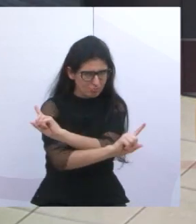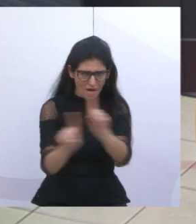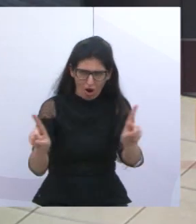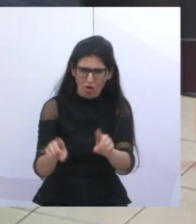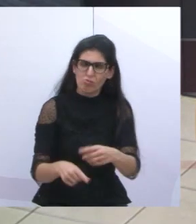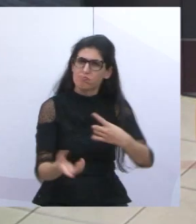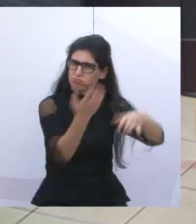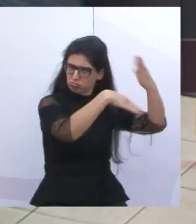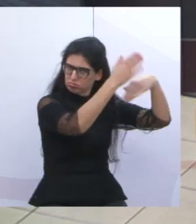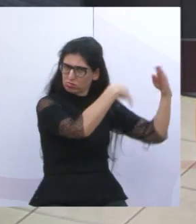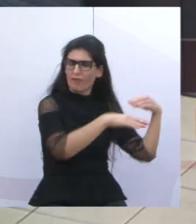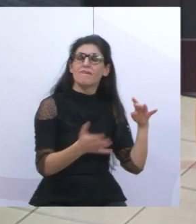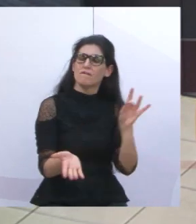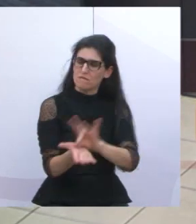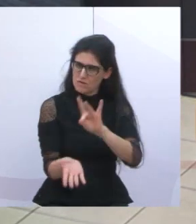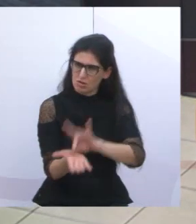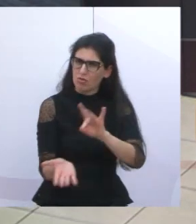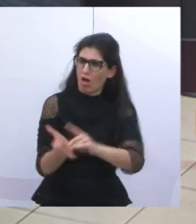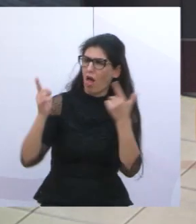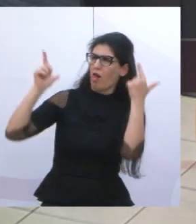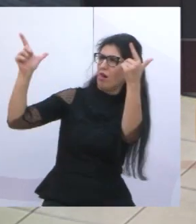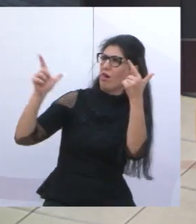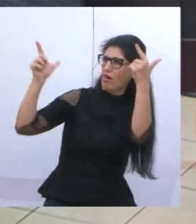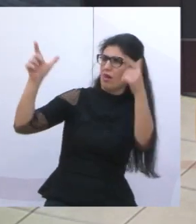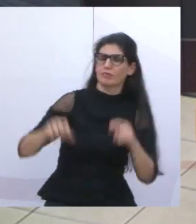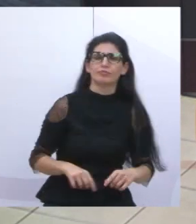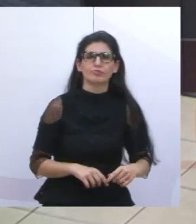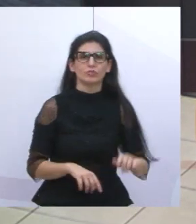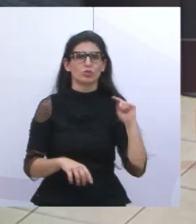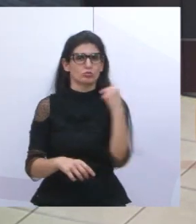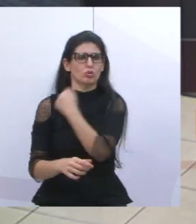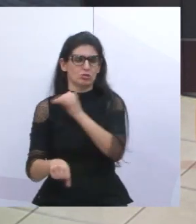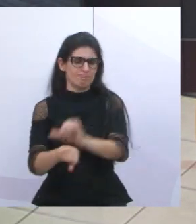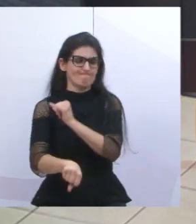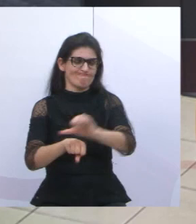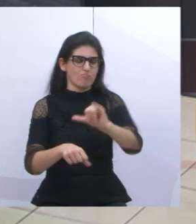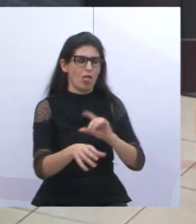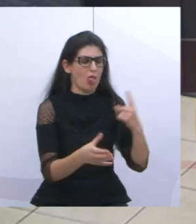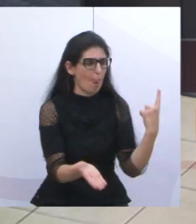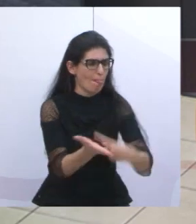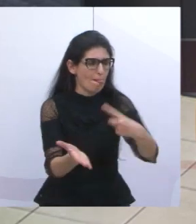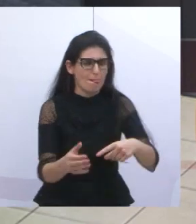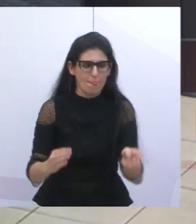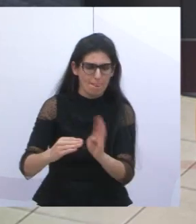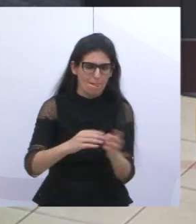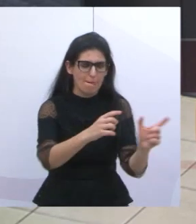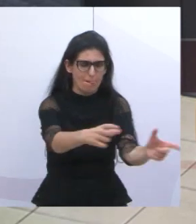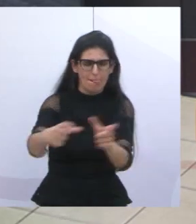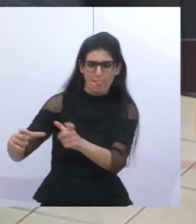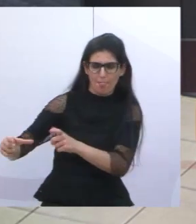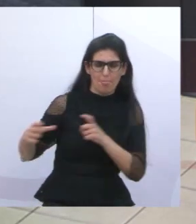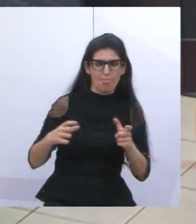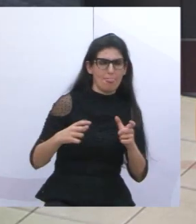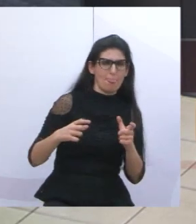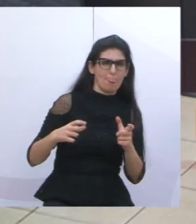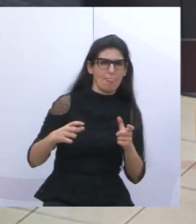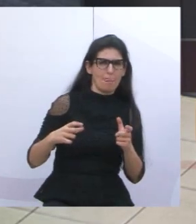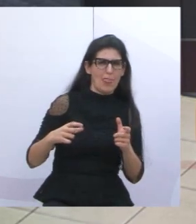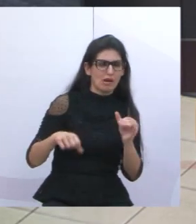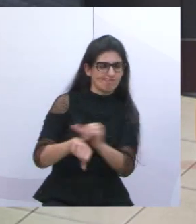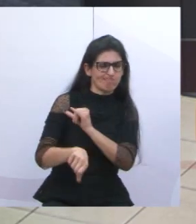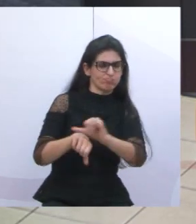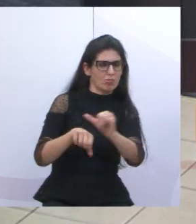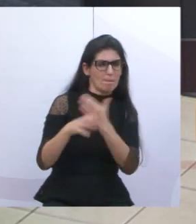Nós fizemos essas parcerias nos bairros porque era a única forma que naquela época tínhamos para conseguir melhorar a vida dessas